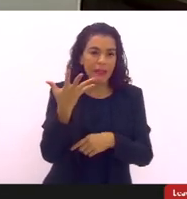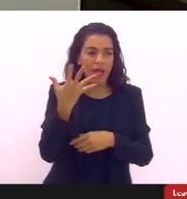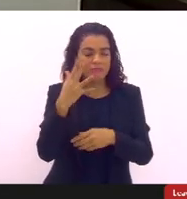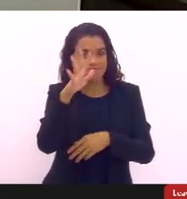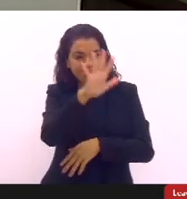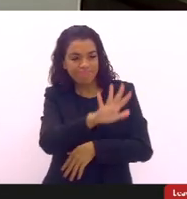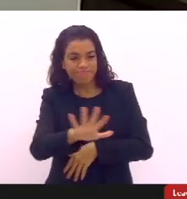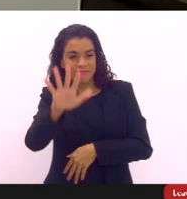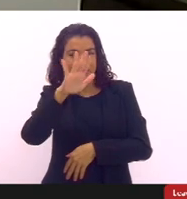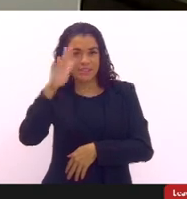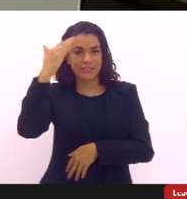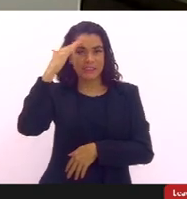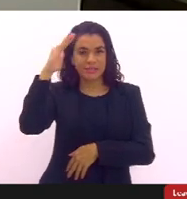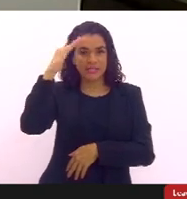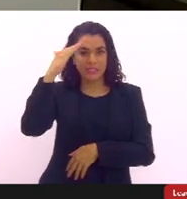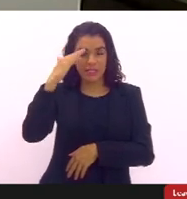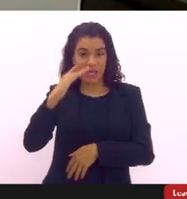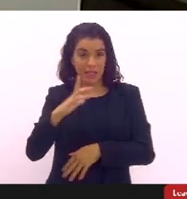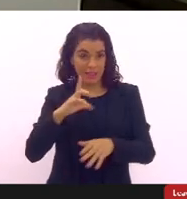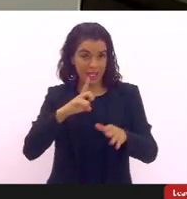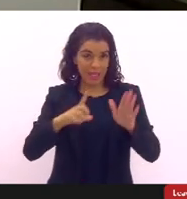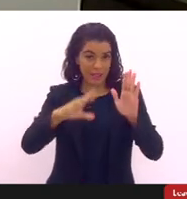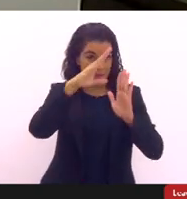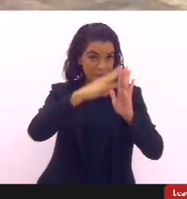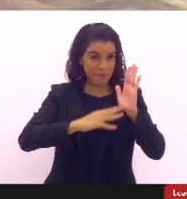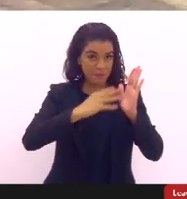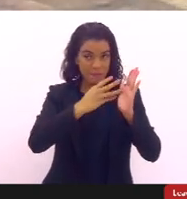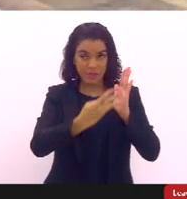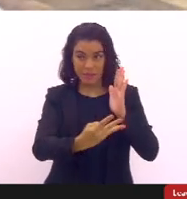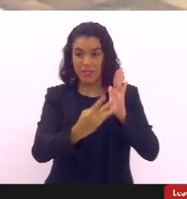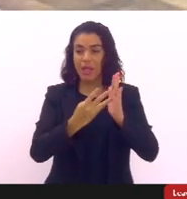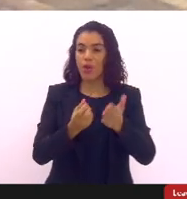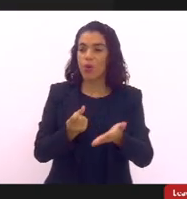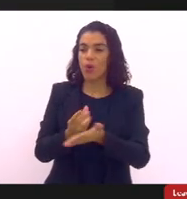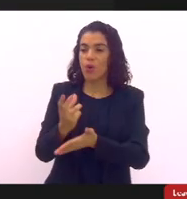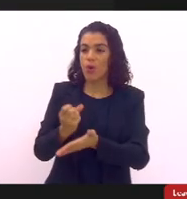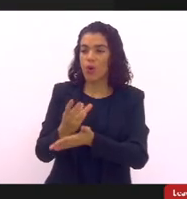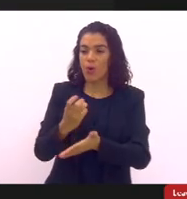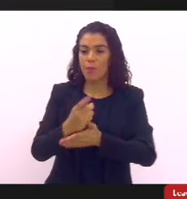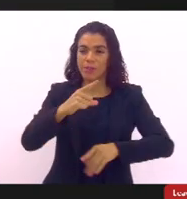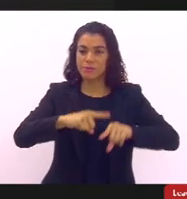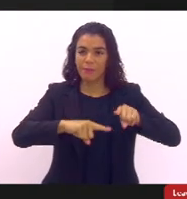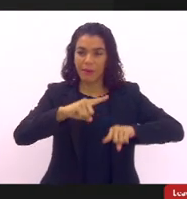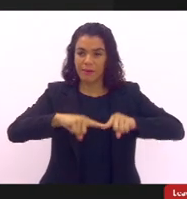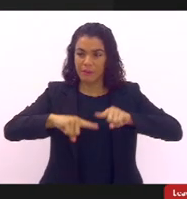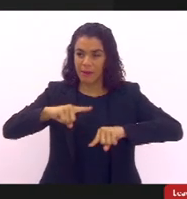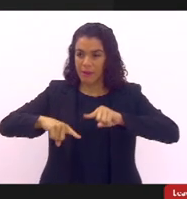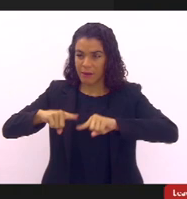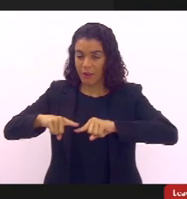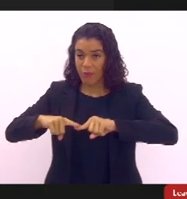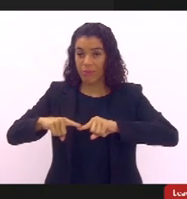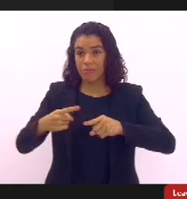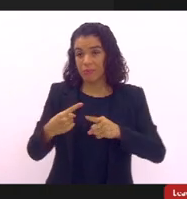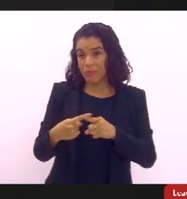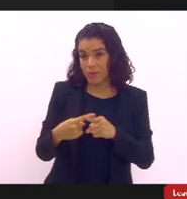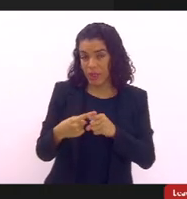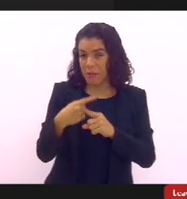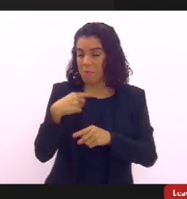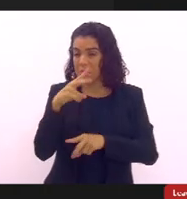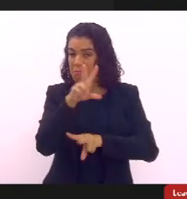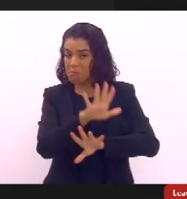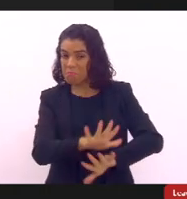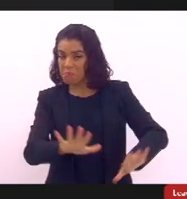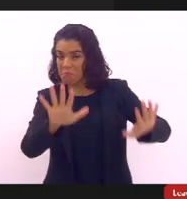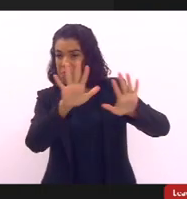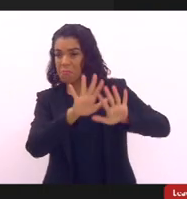no planejamento da SEAP a aquisição desses equipamentos, né? Porque me parece